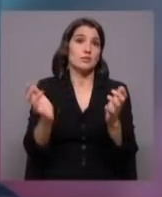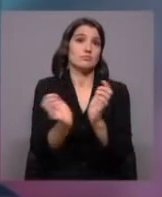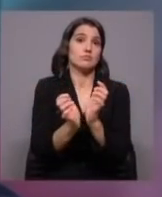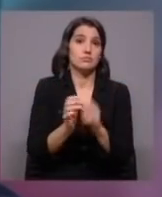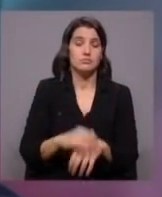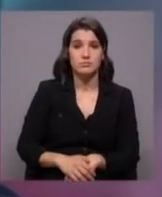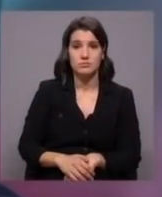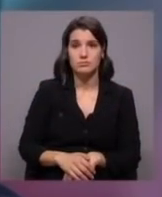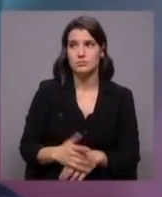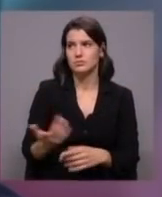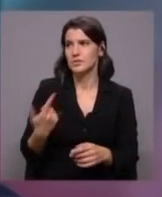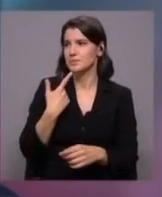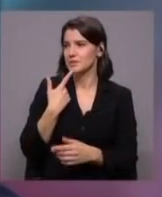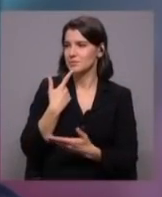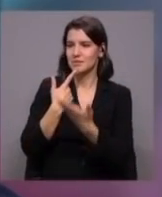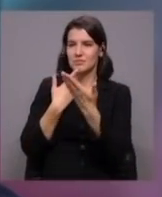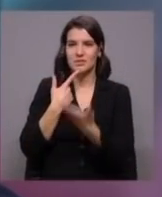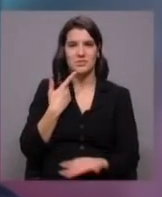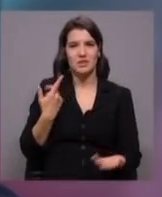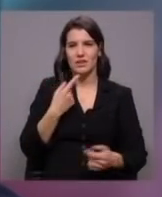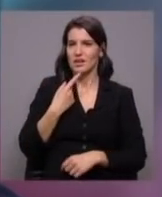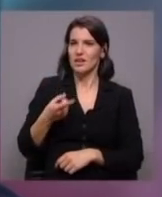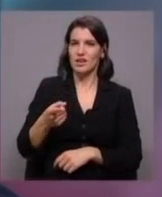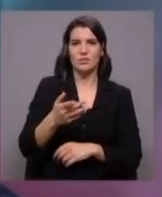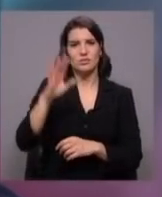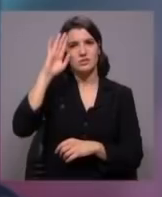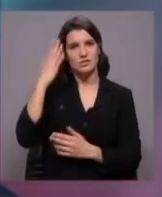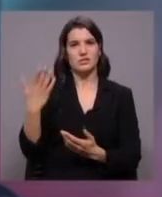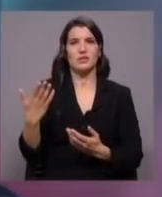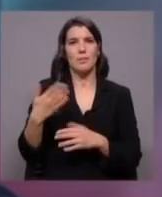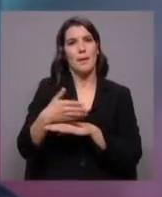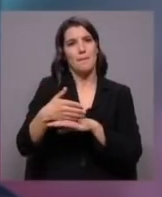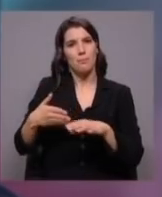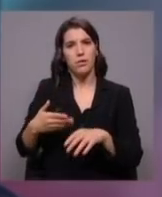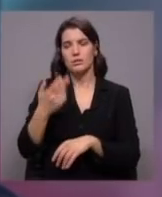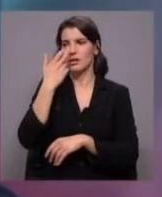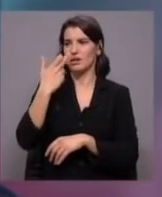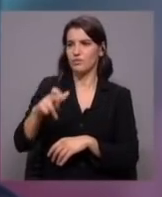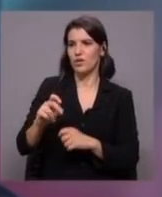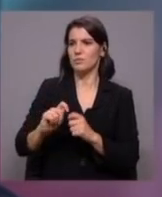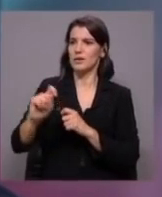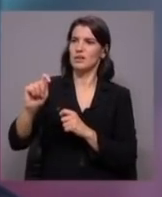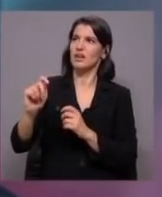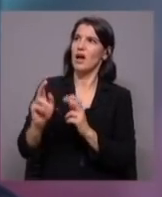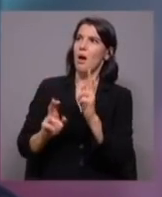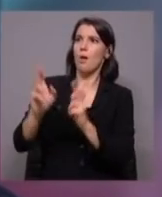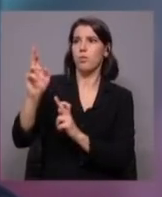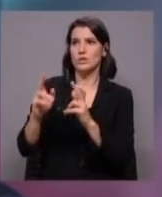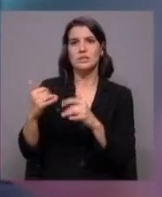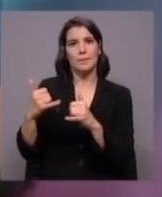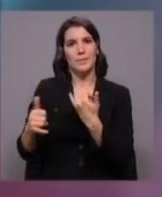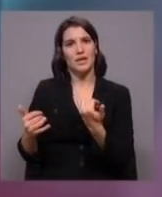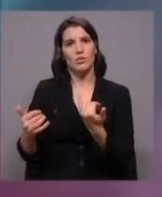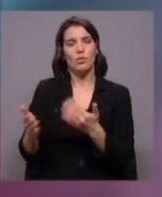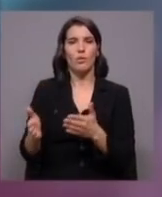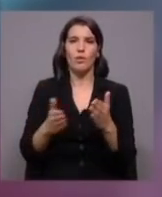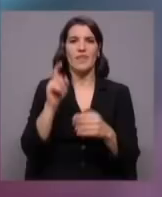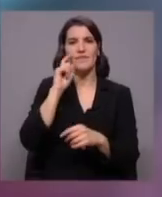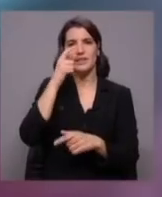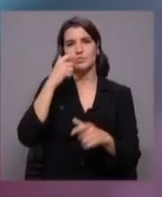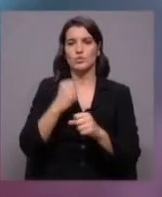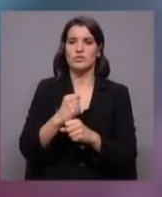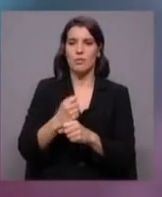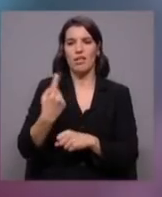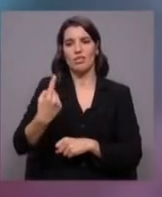social. É incompreensível que o Dr. Rui Rio reconheça que colocar uma parte das pensões na bolsa é um perigo e defenda que os trabalhadores devem